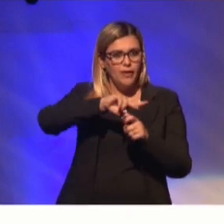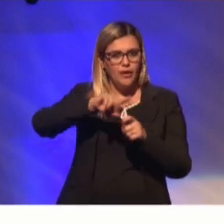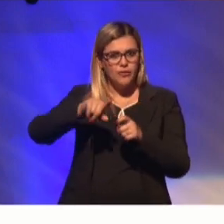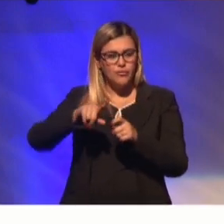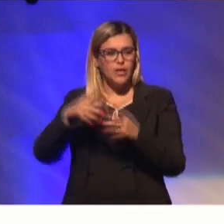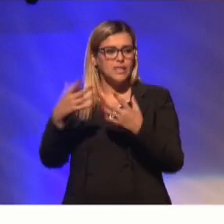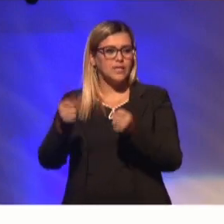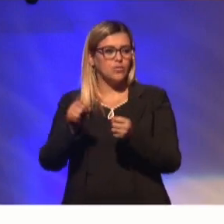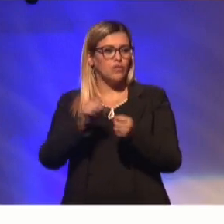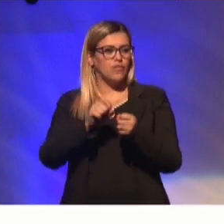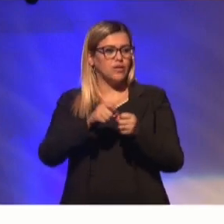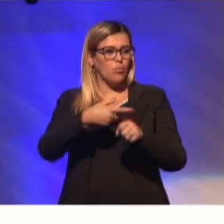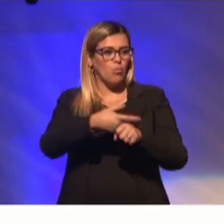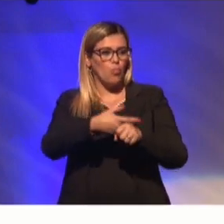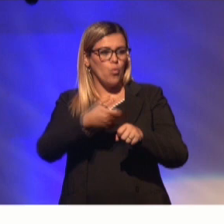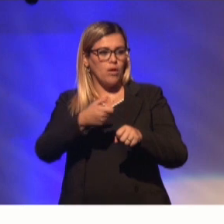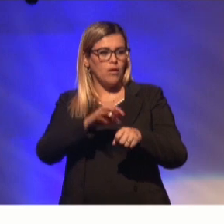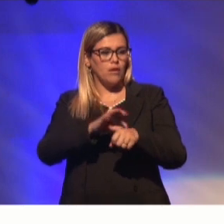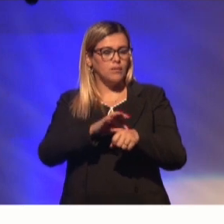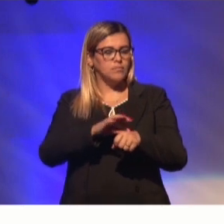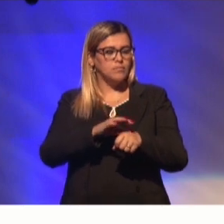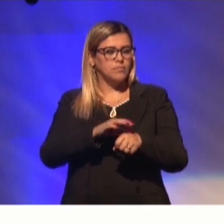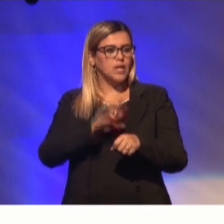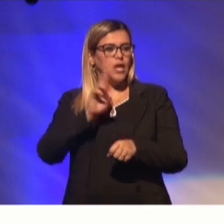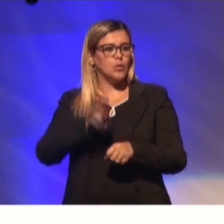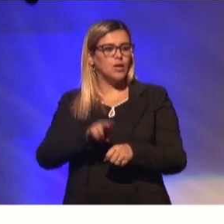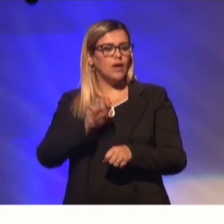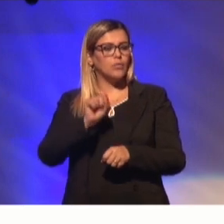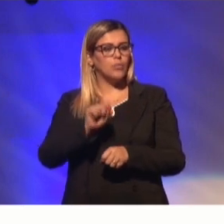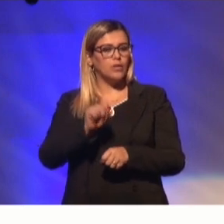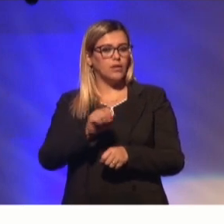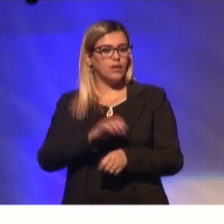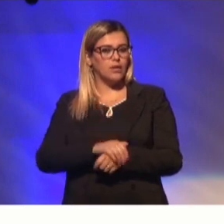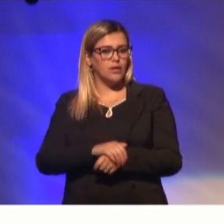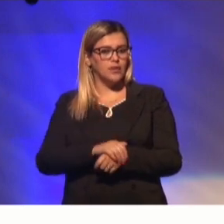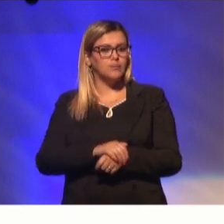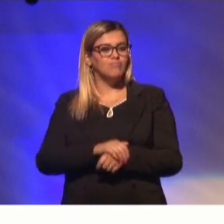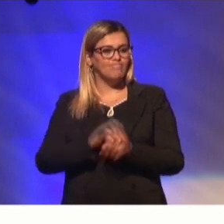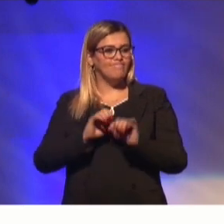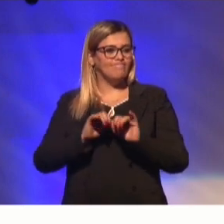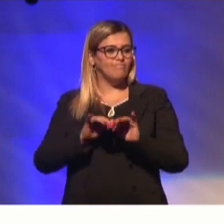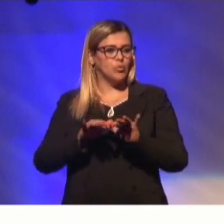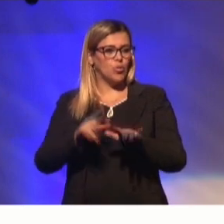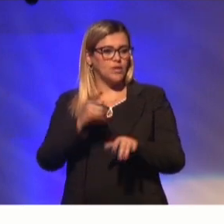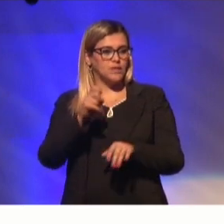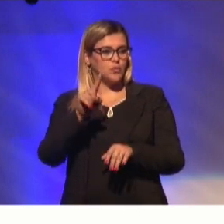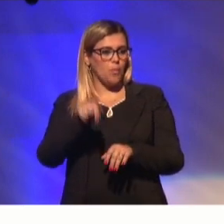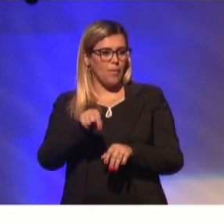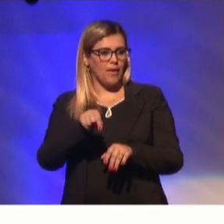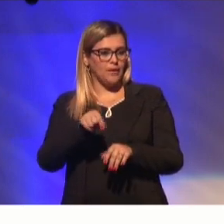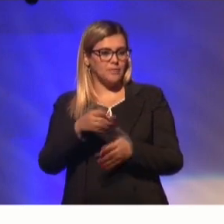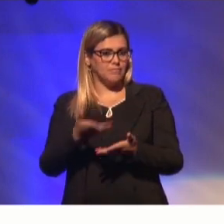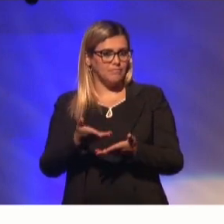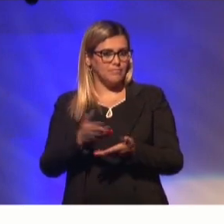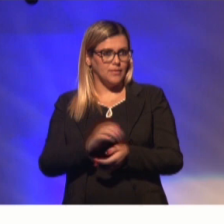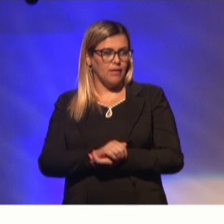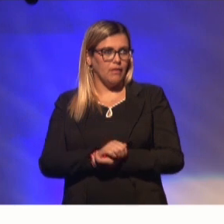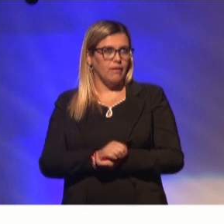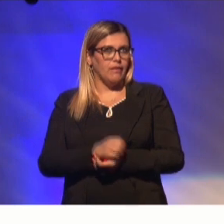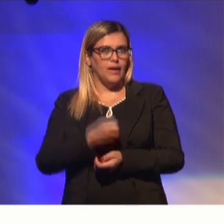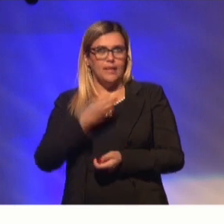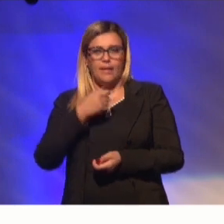biópsia. Quando ele fez a biópsia, resultado, melanoma maligno ulcerado infiltrativo. Ainda bem que eu